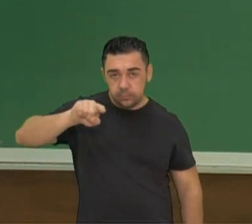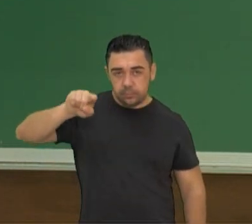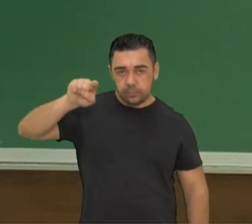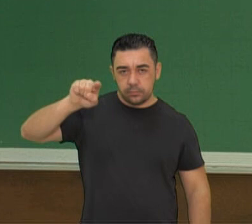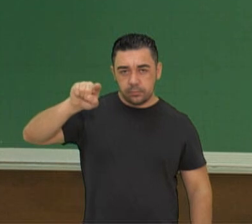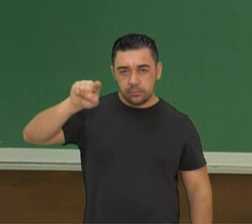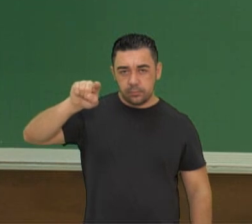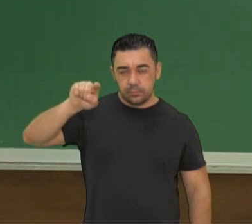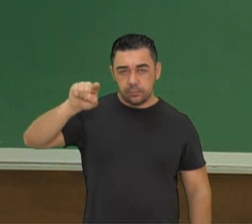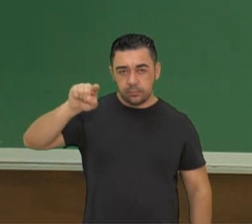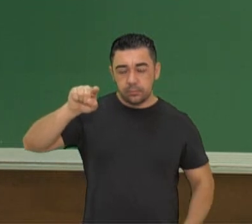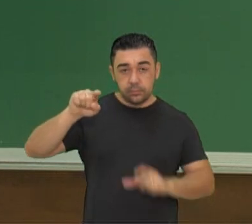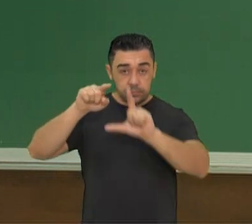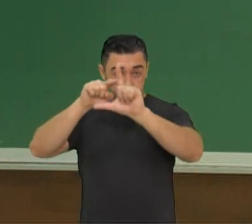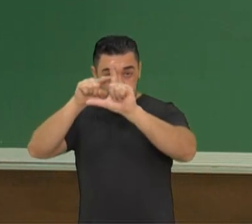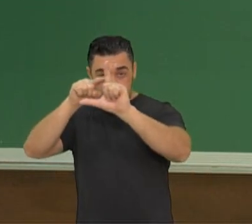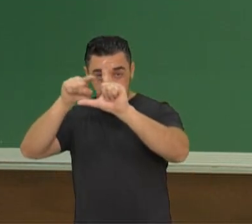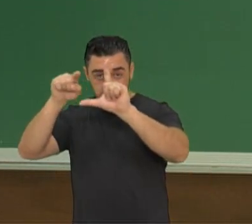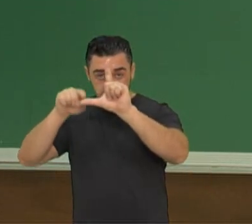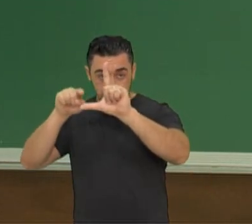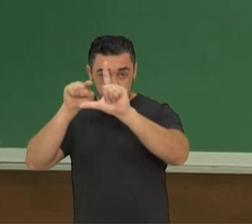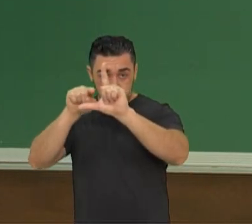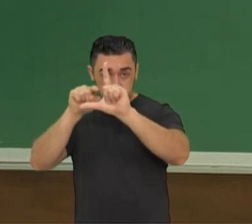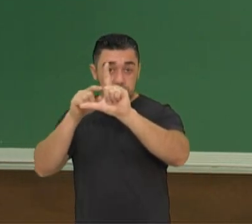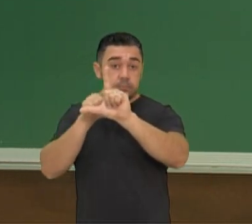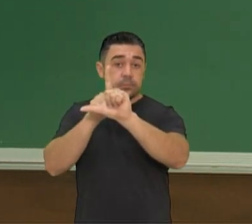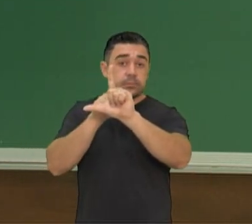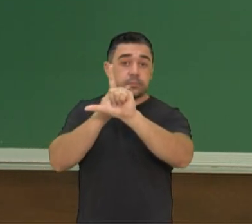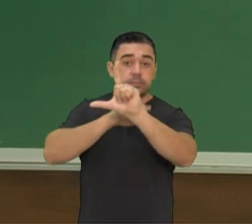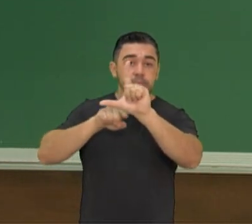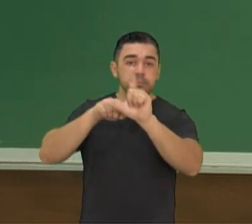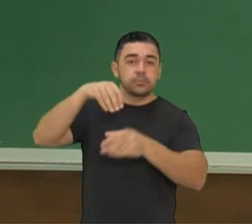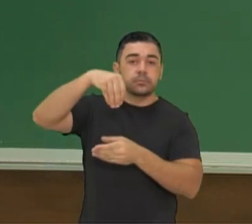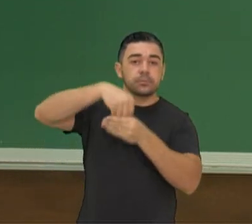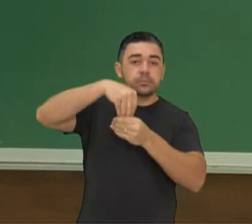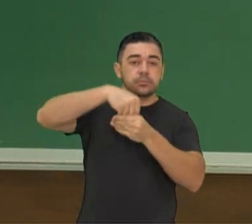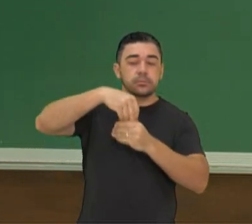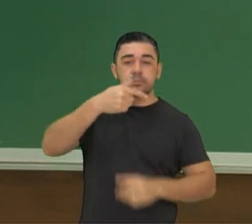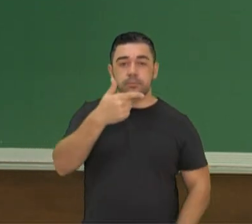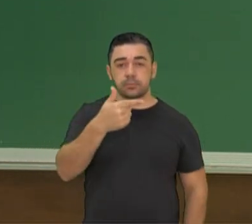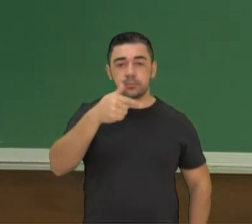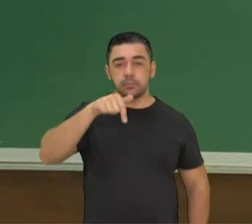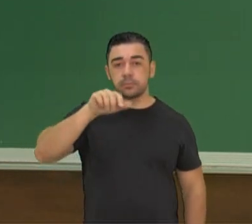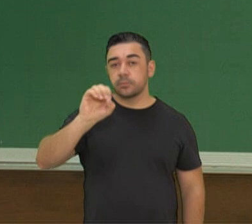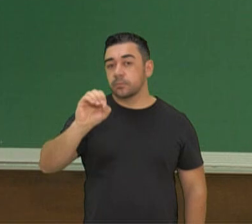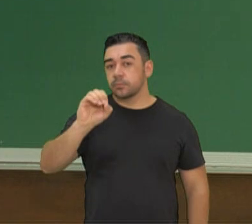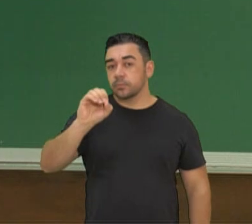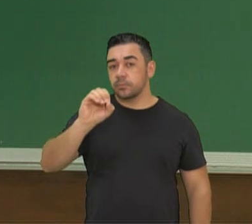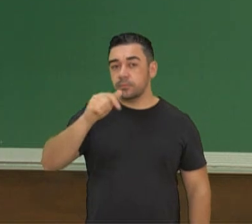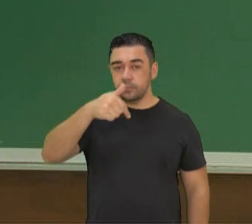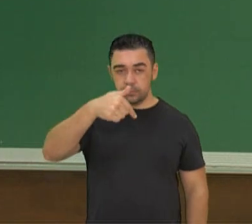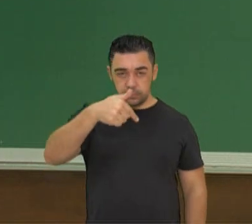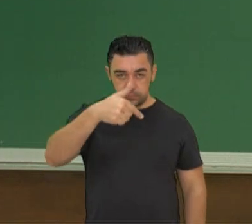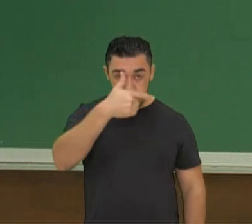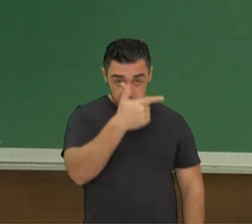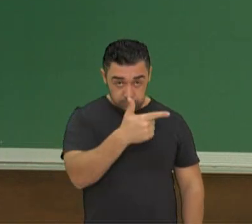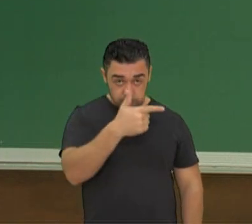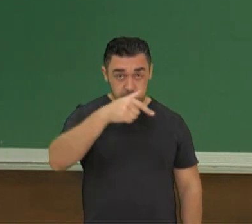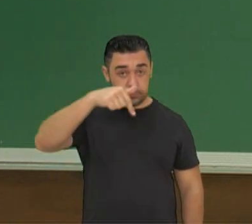Para fora eu tenho 90 graus. Para dentro eu tenho quanto? 270 graus. Para fechar a volta